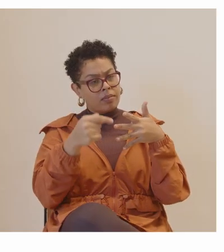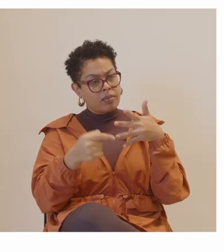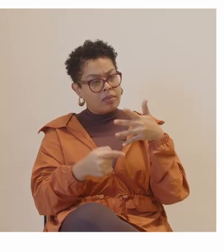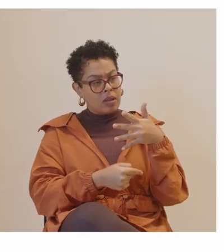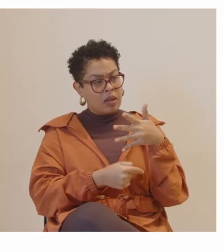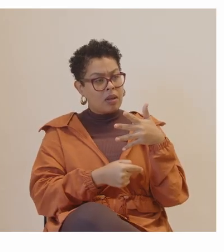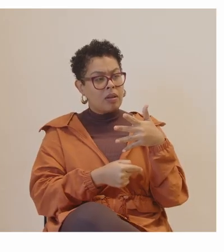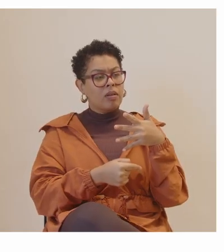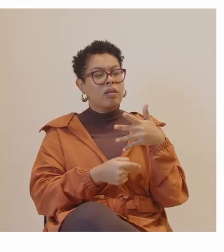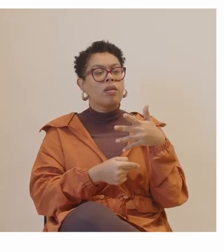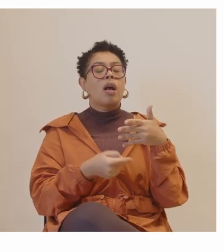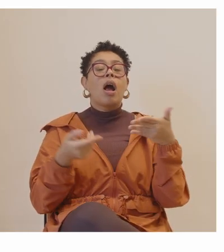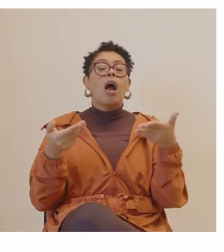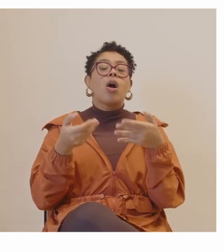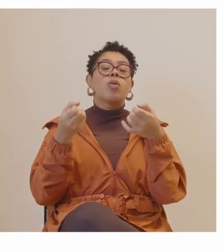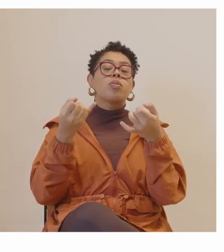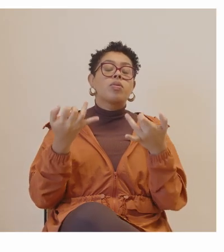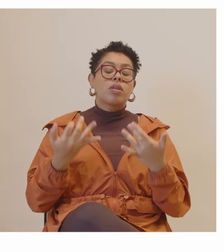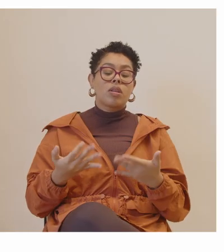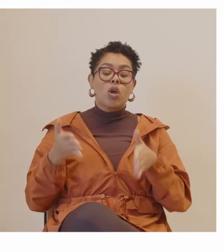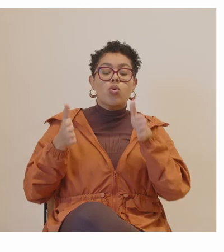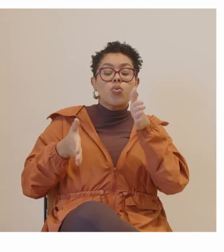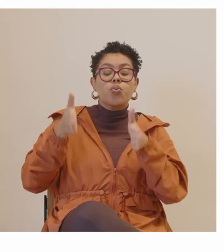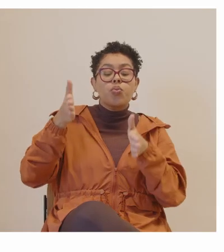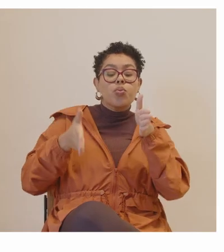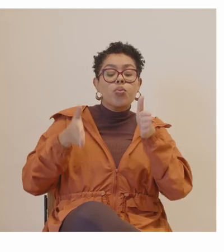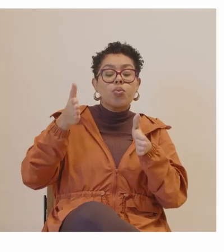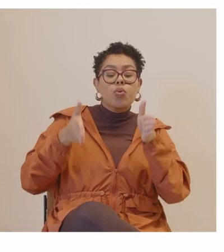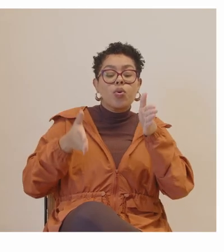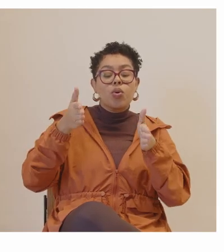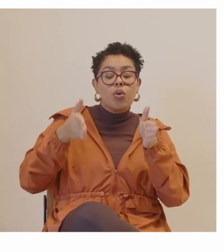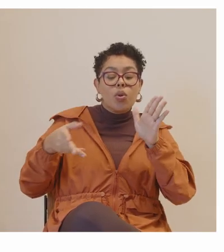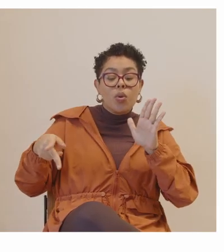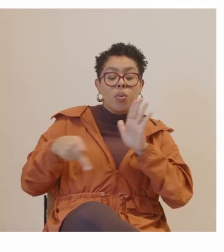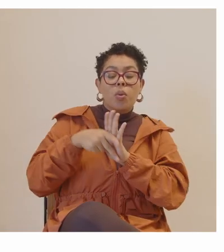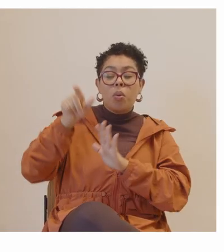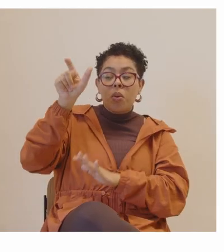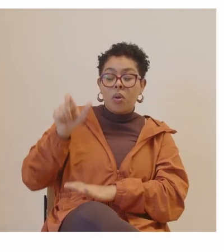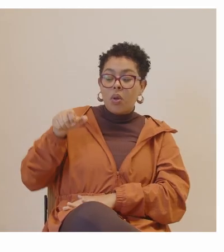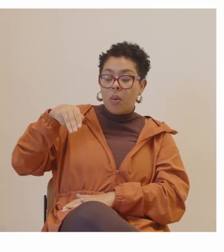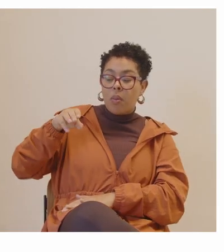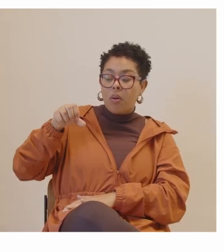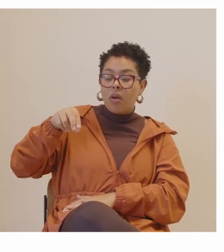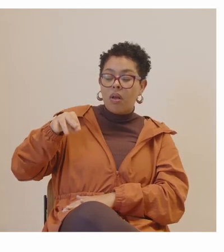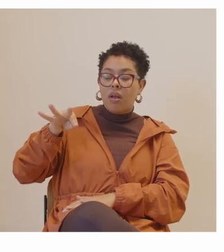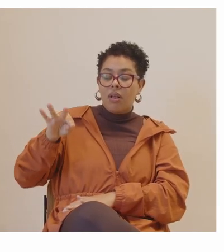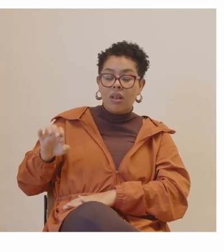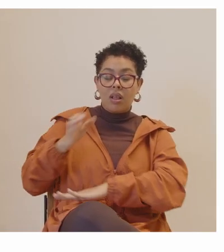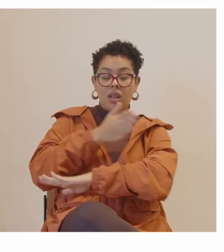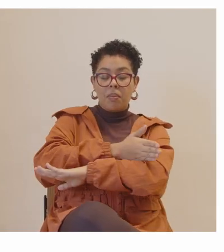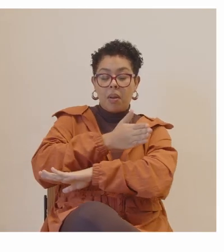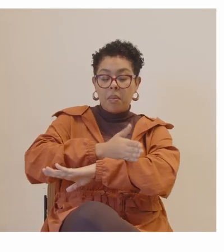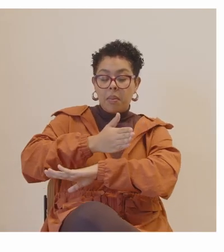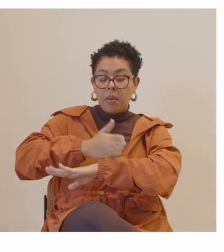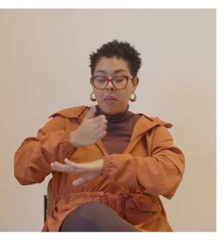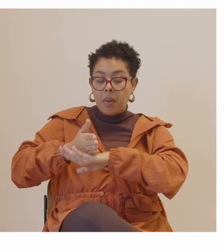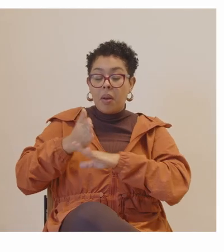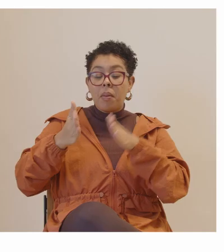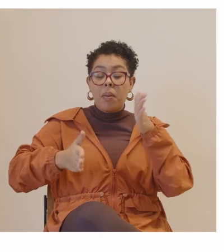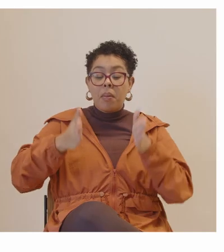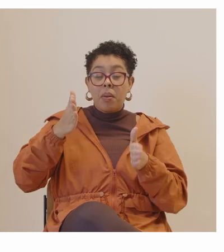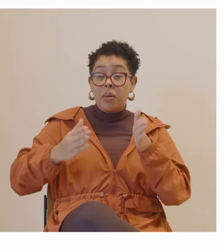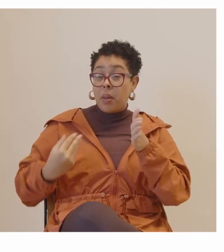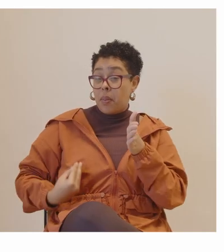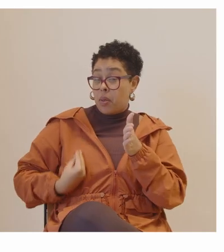dizer, eu vou tratar, na verdade, de um período específico na carreira do Monet, na trajetória do Monet, que é o período que ele está morando